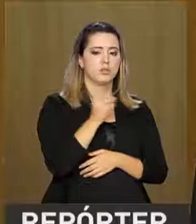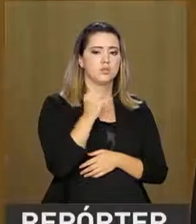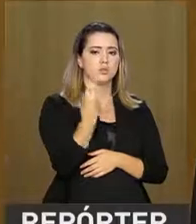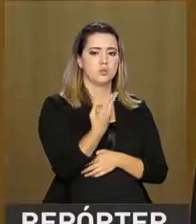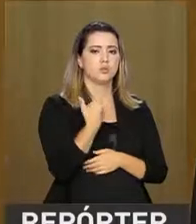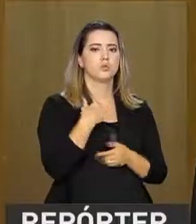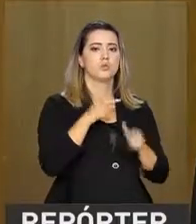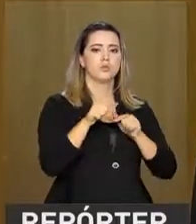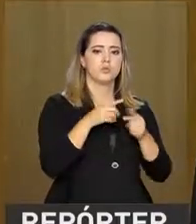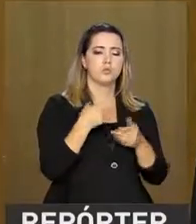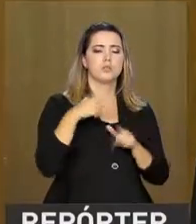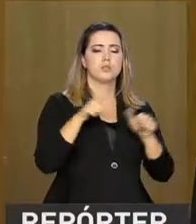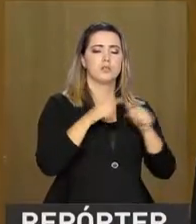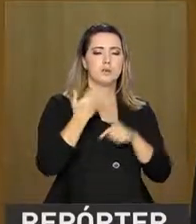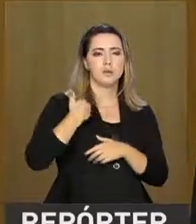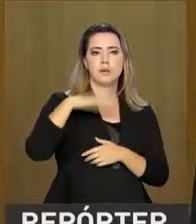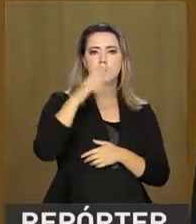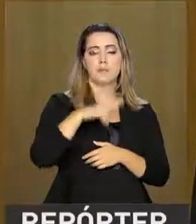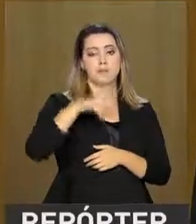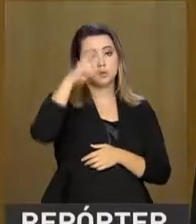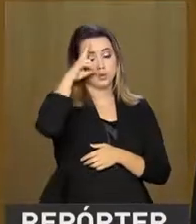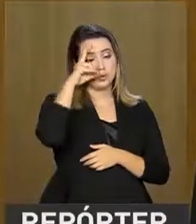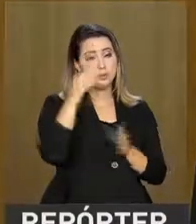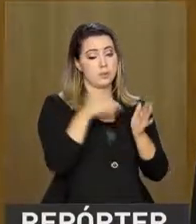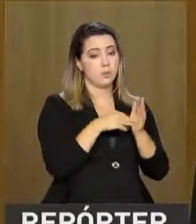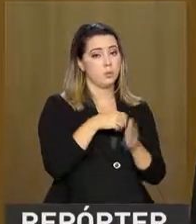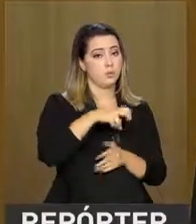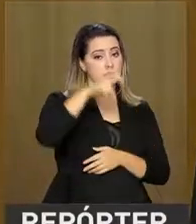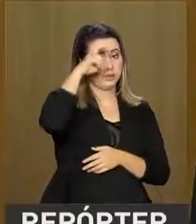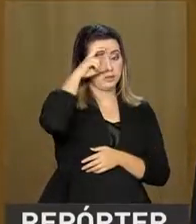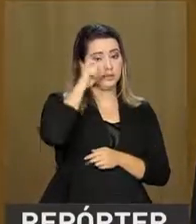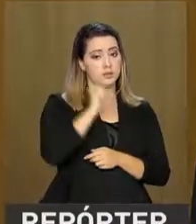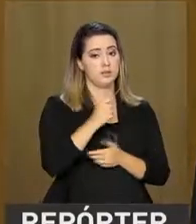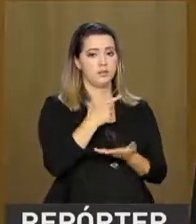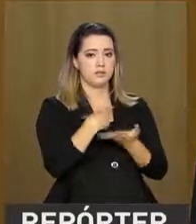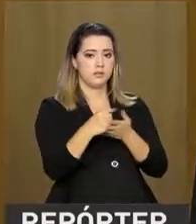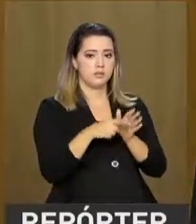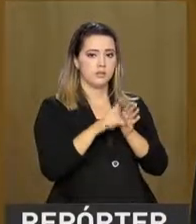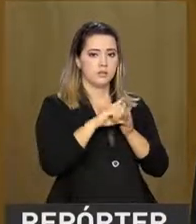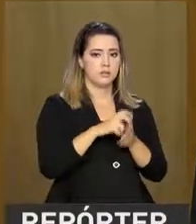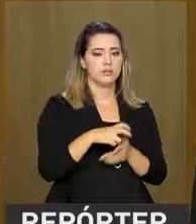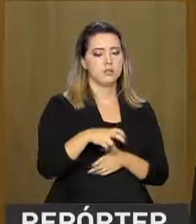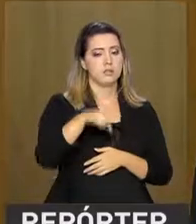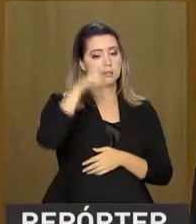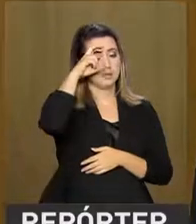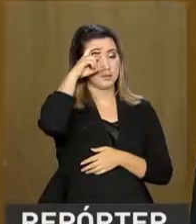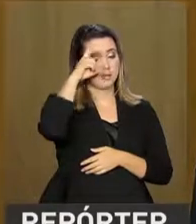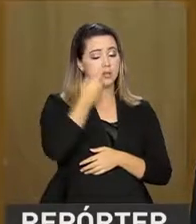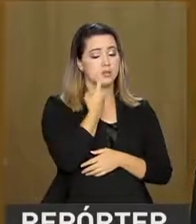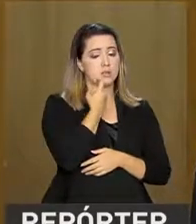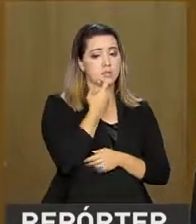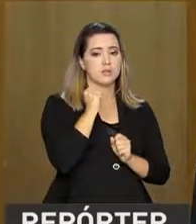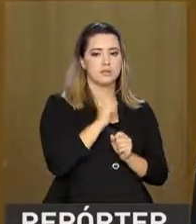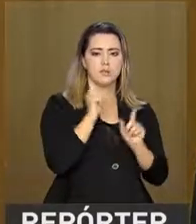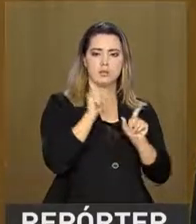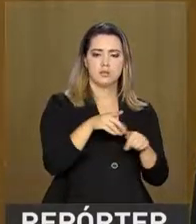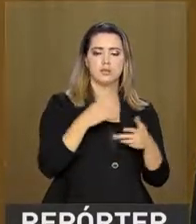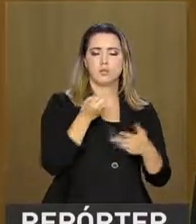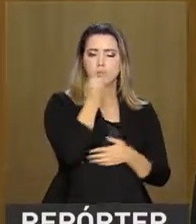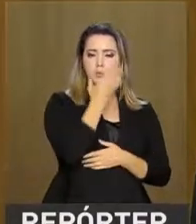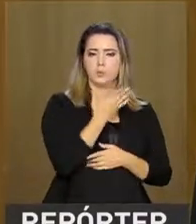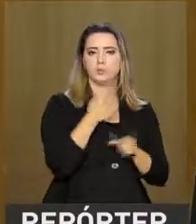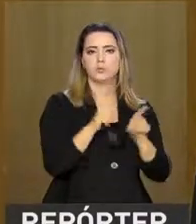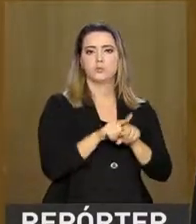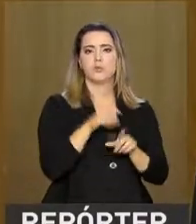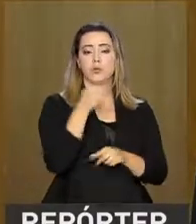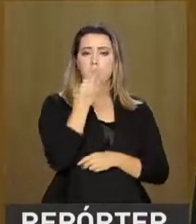Por que não trabalhar mais de segunda a quinta para te permitir sair mais cedo na sexta e ter esse compromisso? Então, o banco de horas vai funcionar nesse sentido.